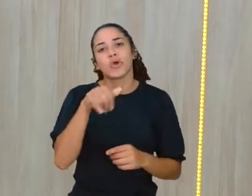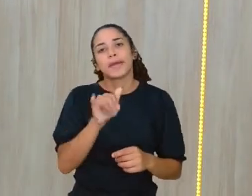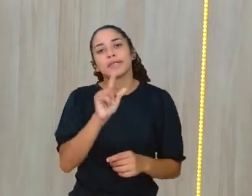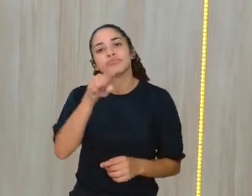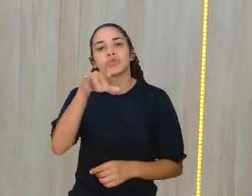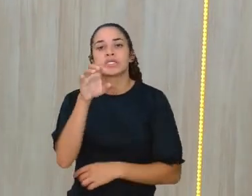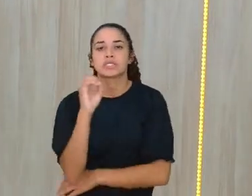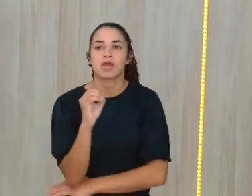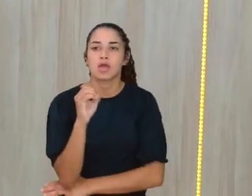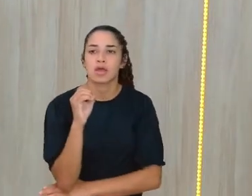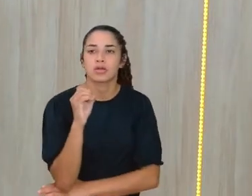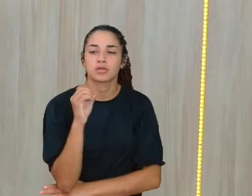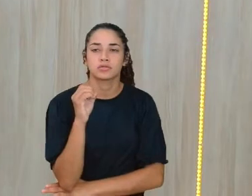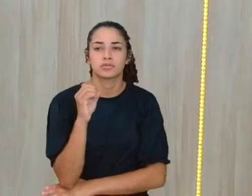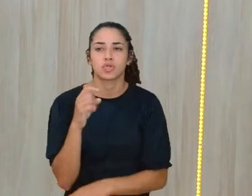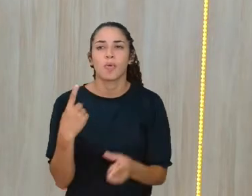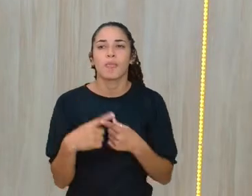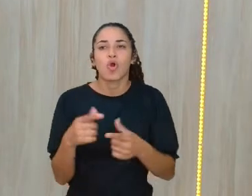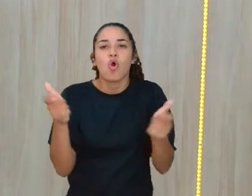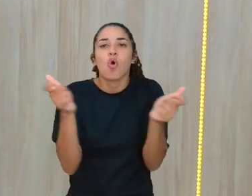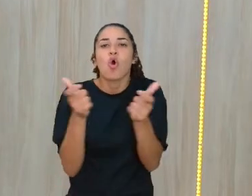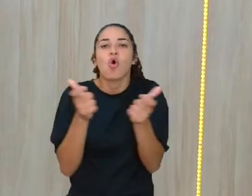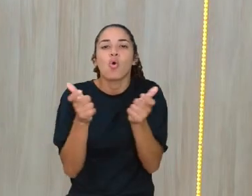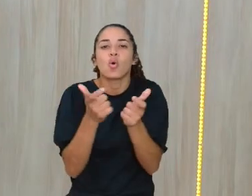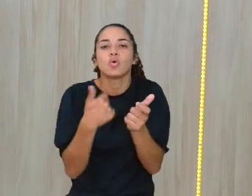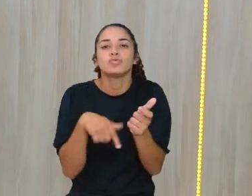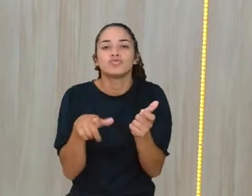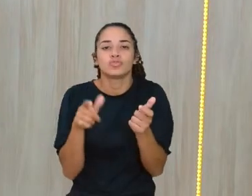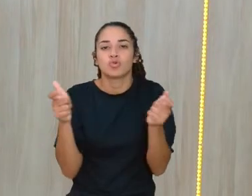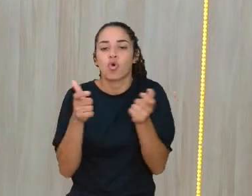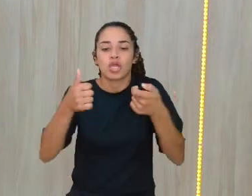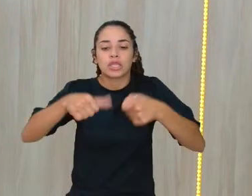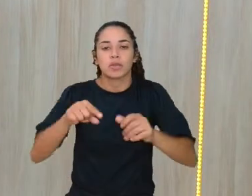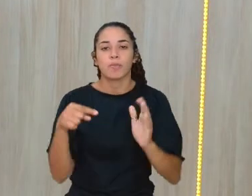quê? Aonde é que eu estou na